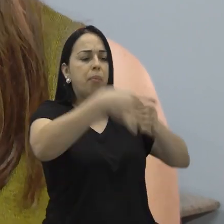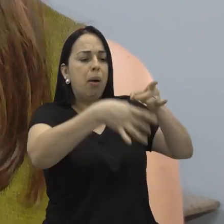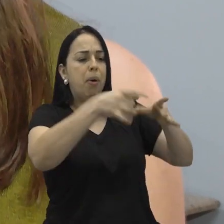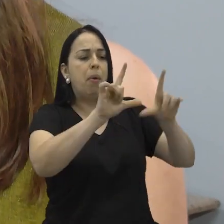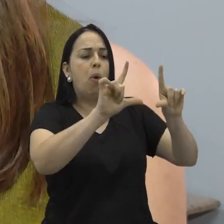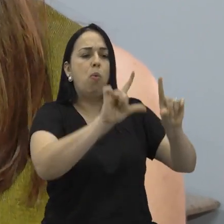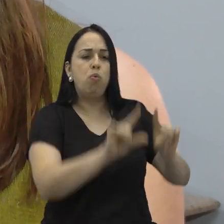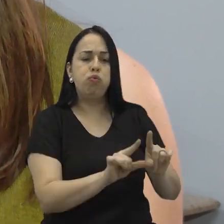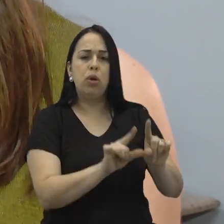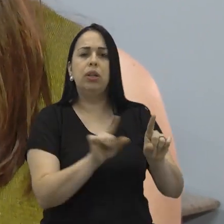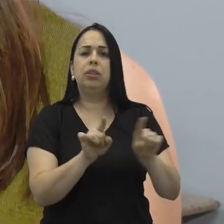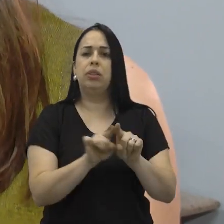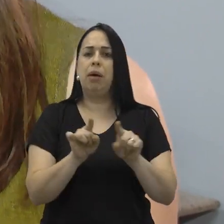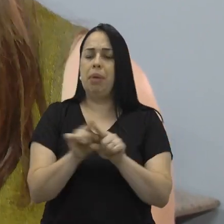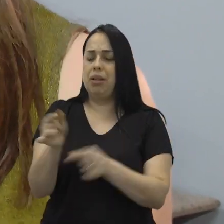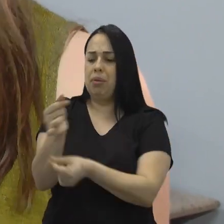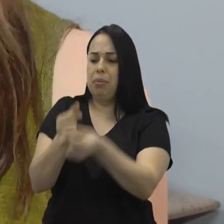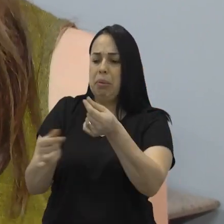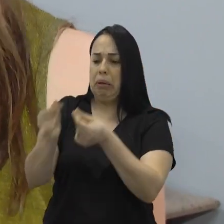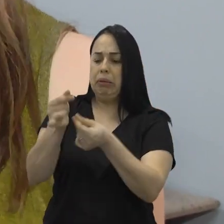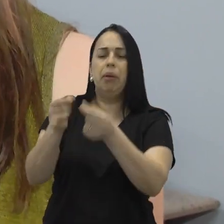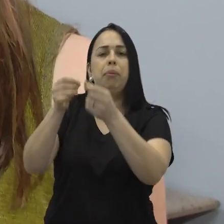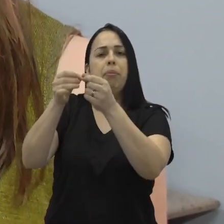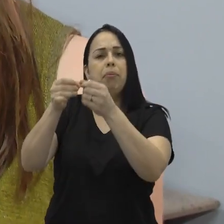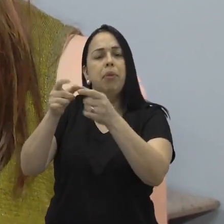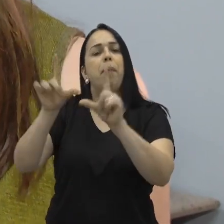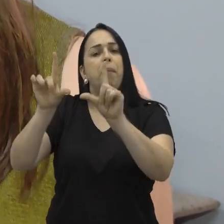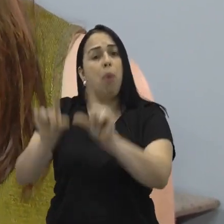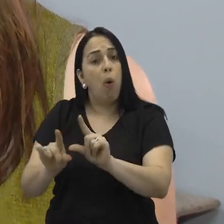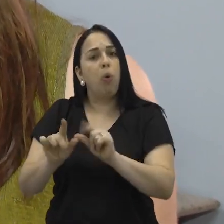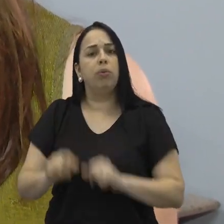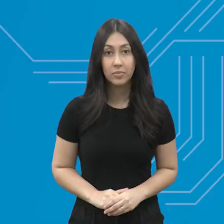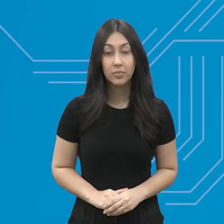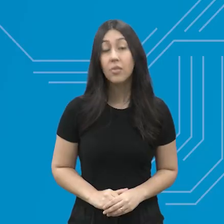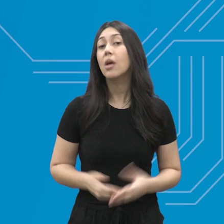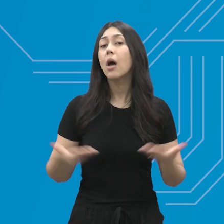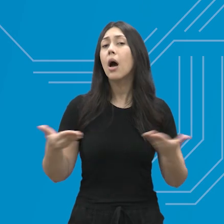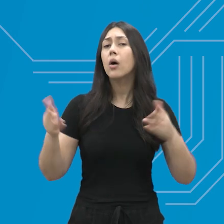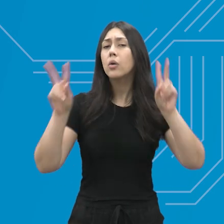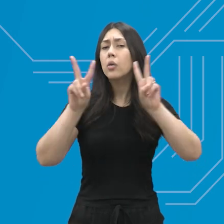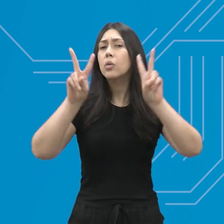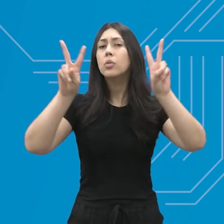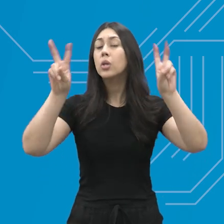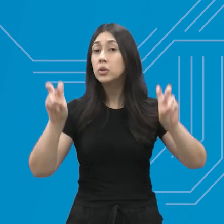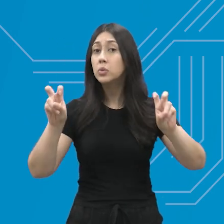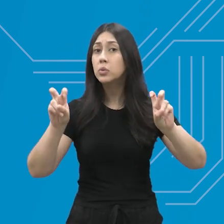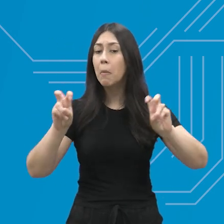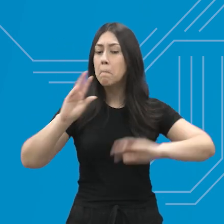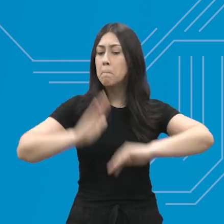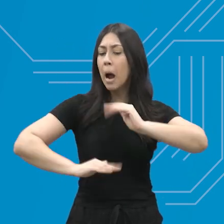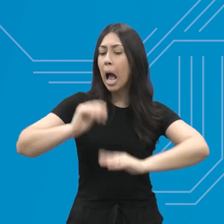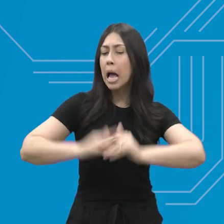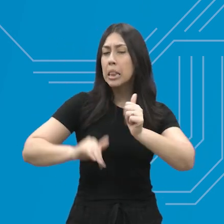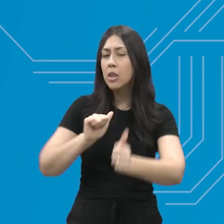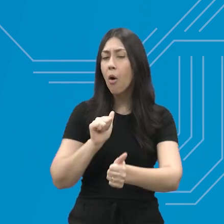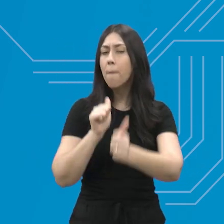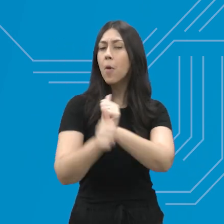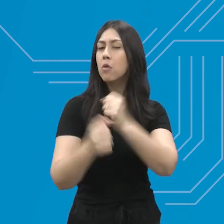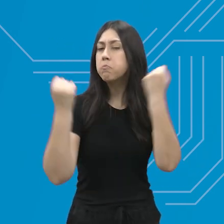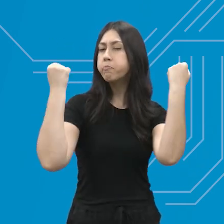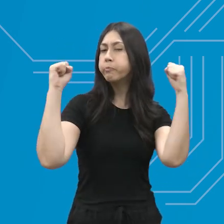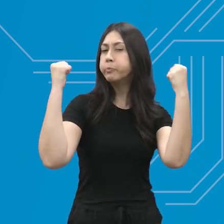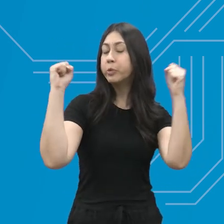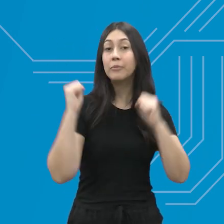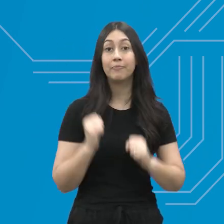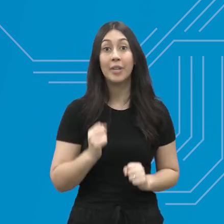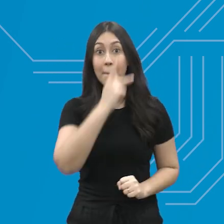em menor número de desperdício e menor impacto também disso para a sociedade. A gente fala agora sobre atividade física.